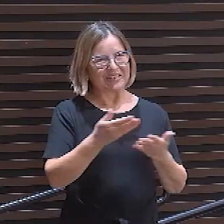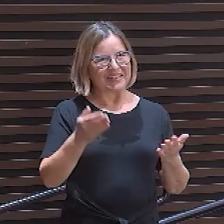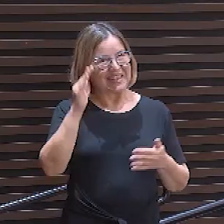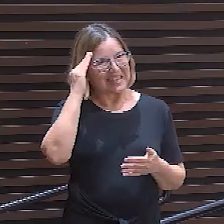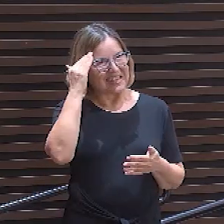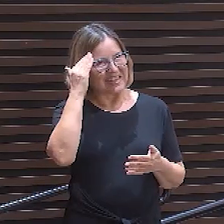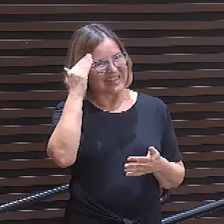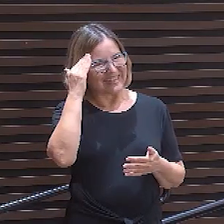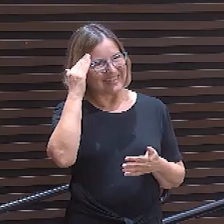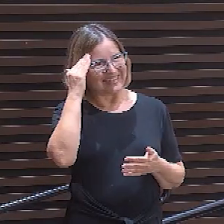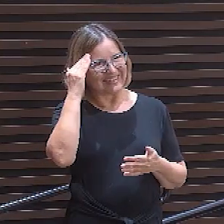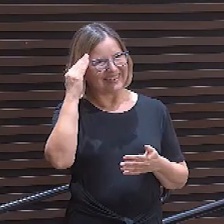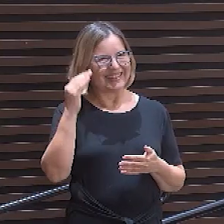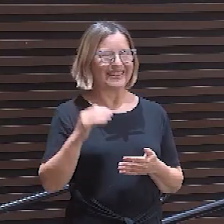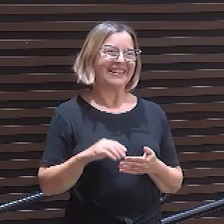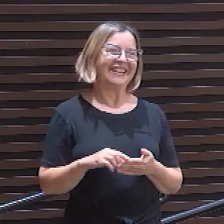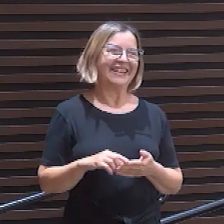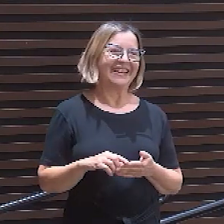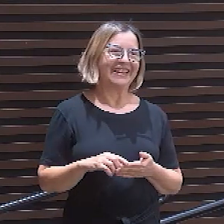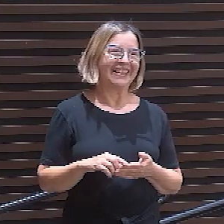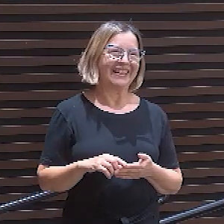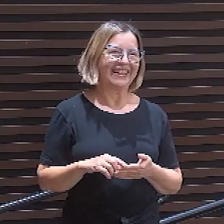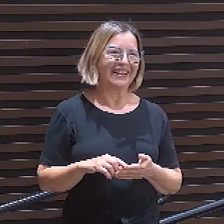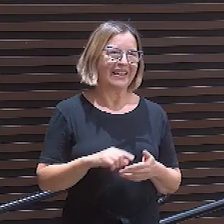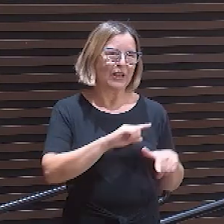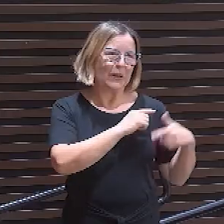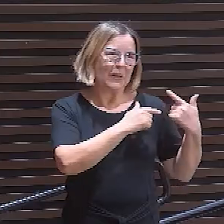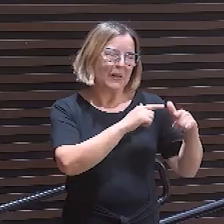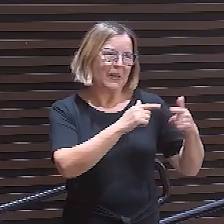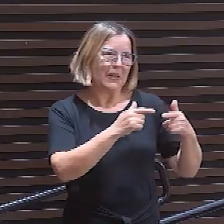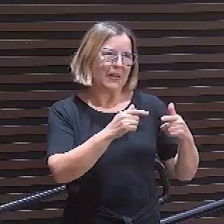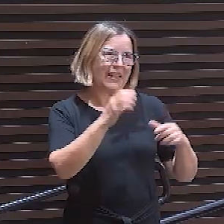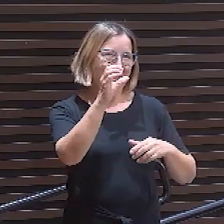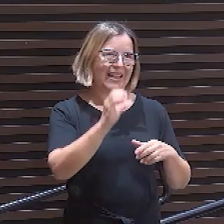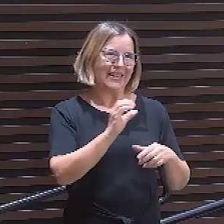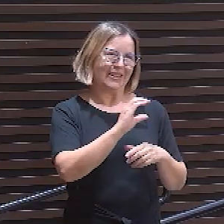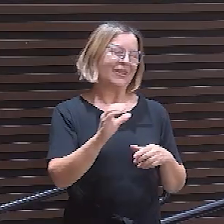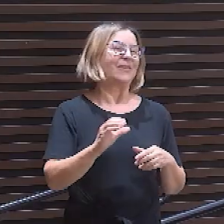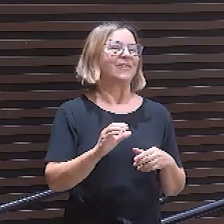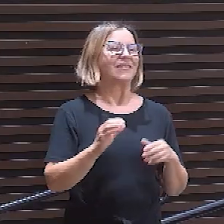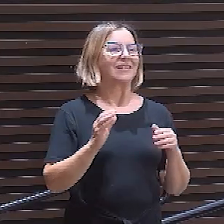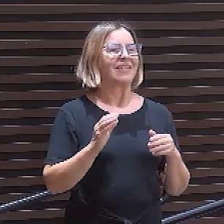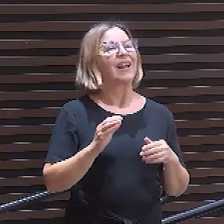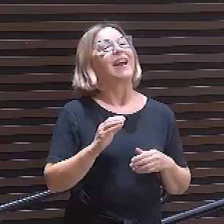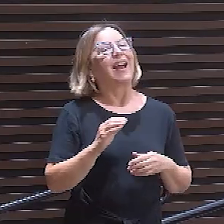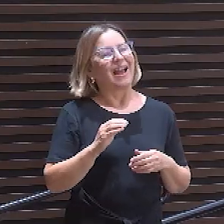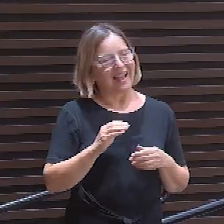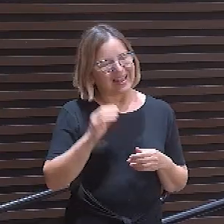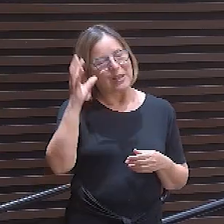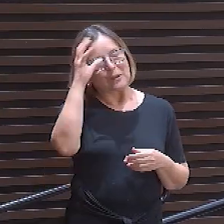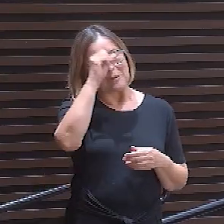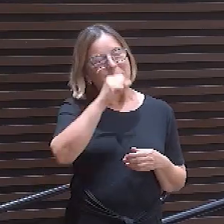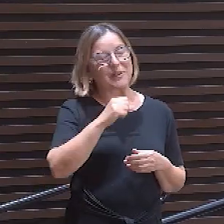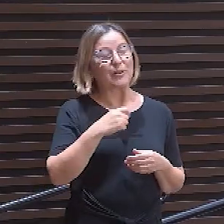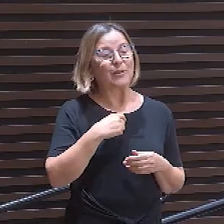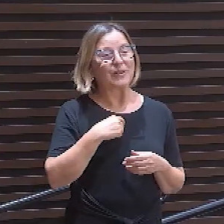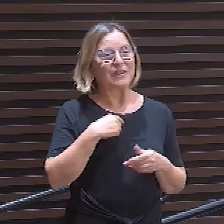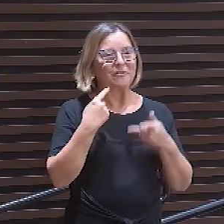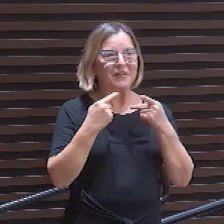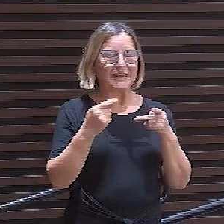entendessem o ritual católico, estariam compreendendo o que eu acabei de dizer aqui.